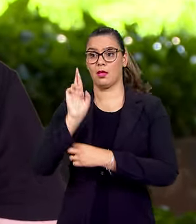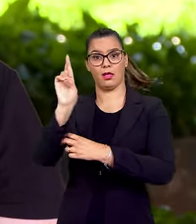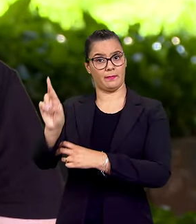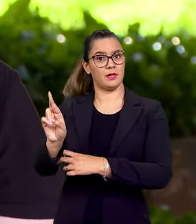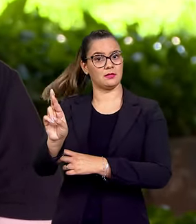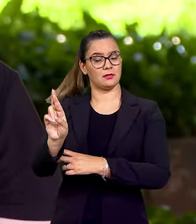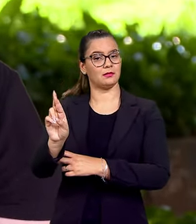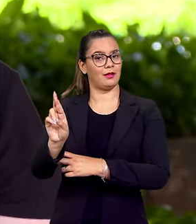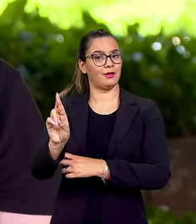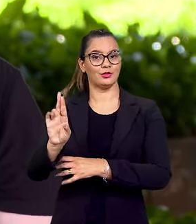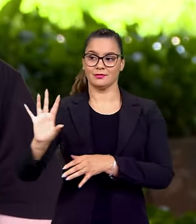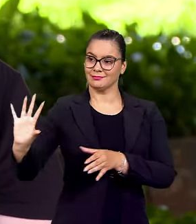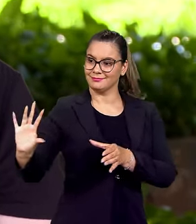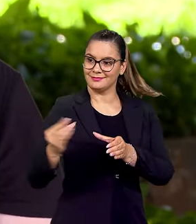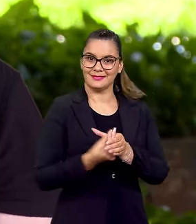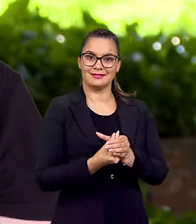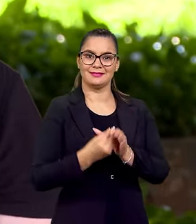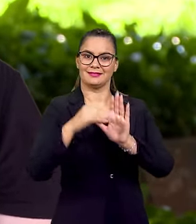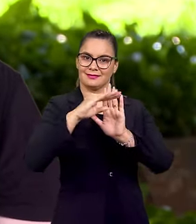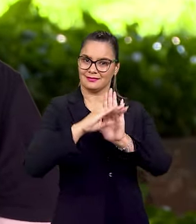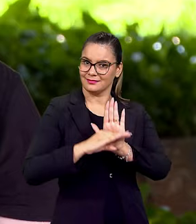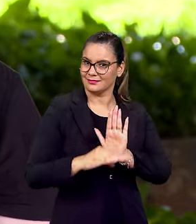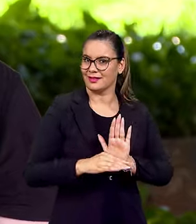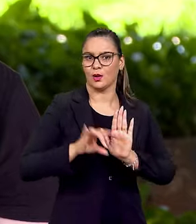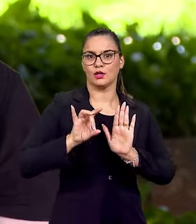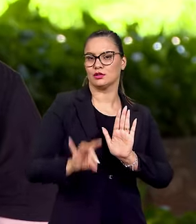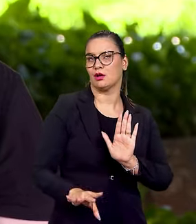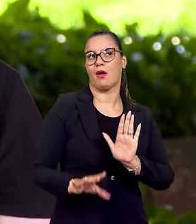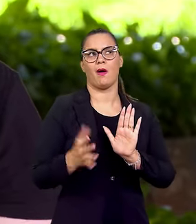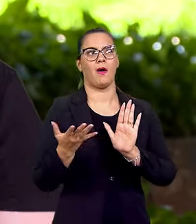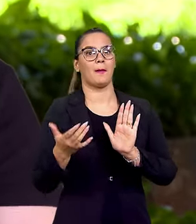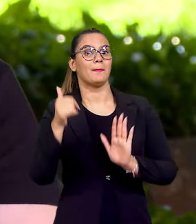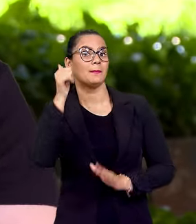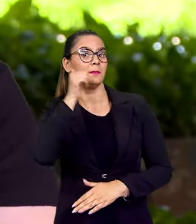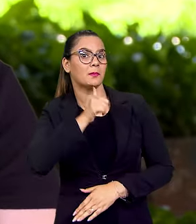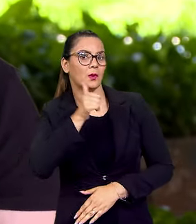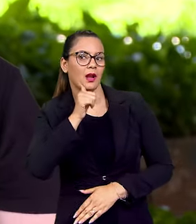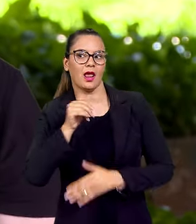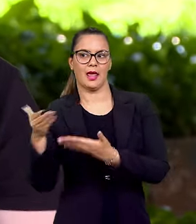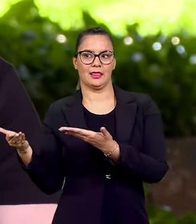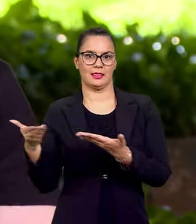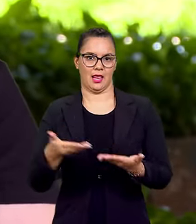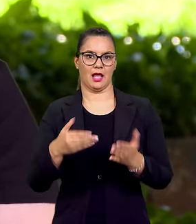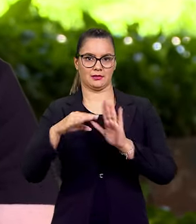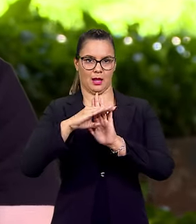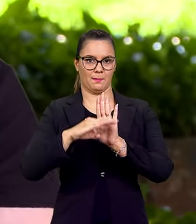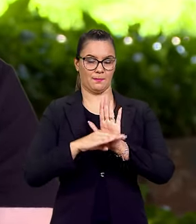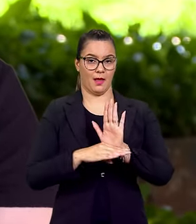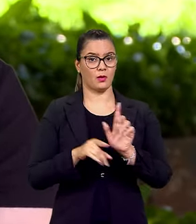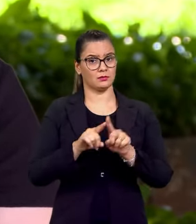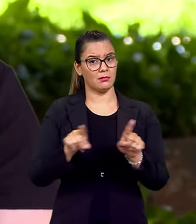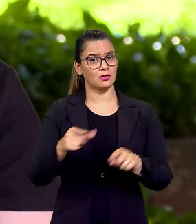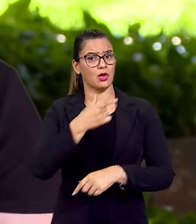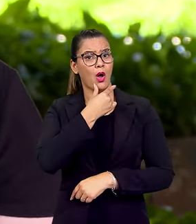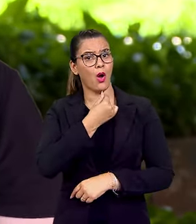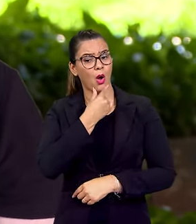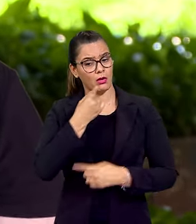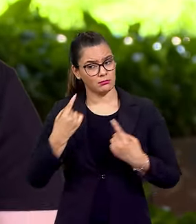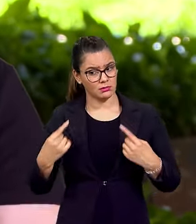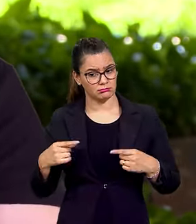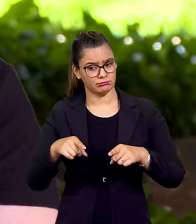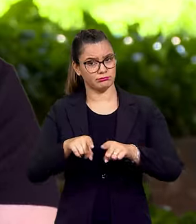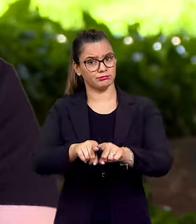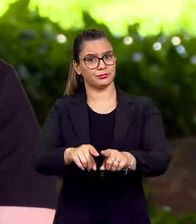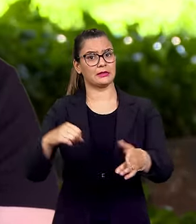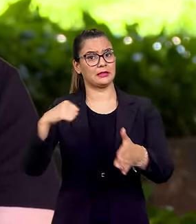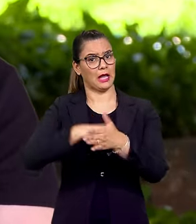uma representatividade que englobe essas pautas e não necessariamente mulheres que trazem essas pautas, mas que os homens